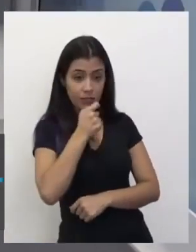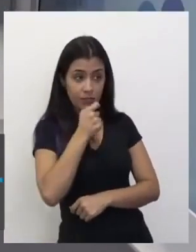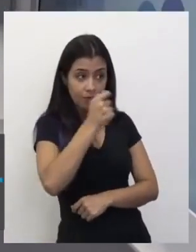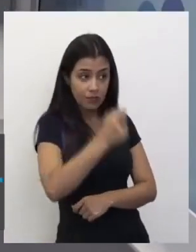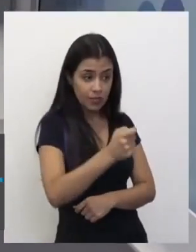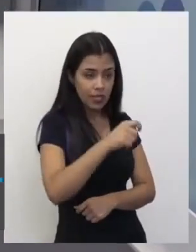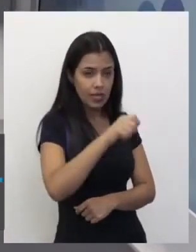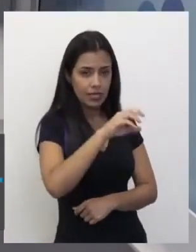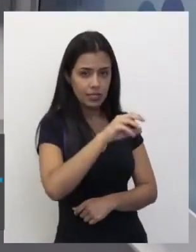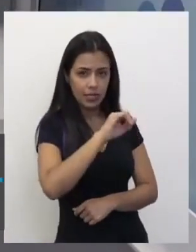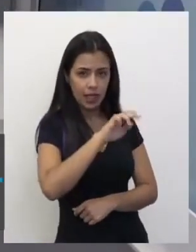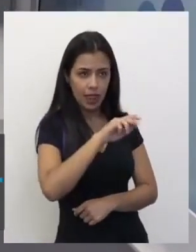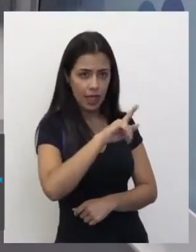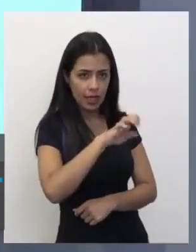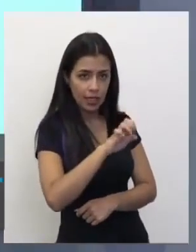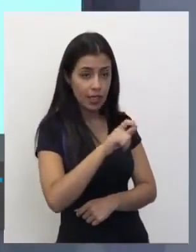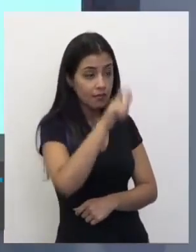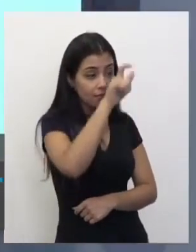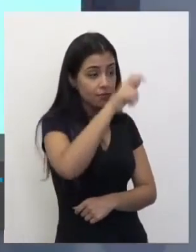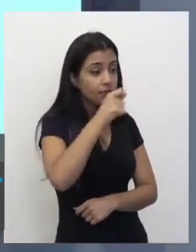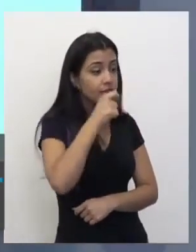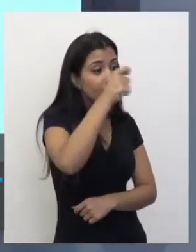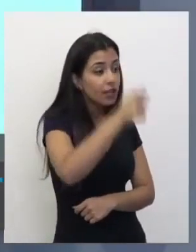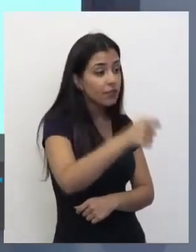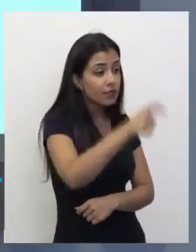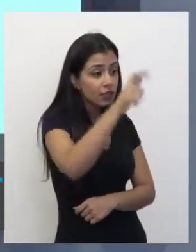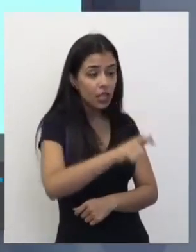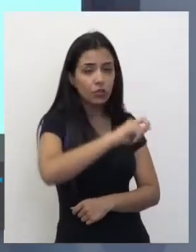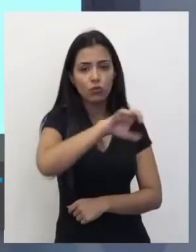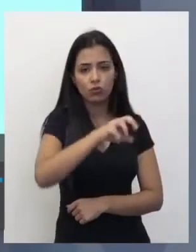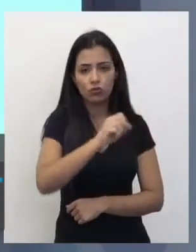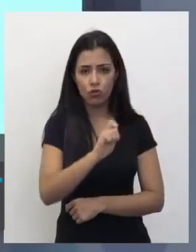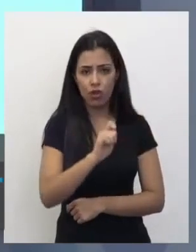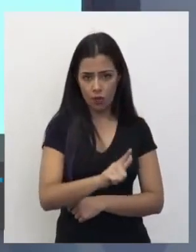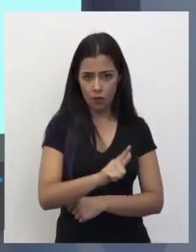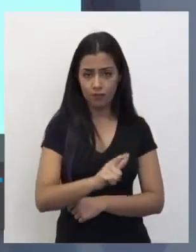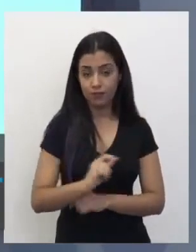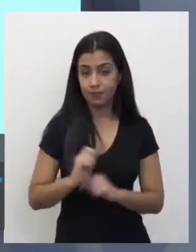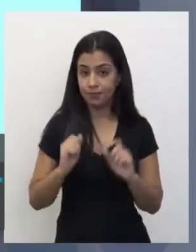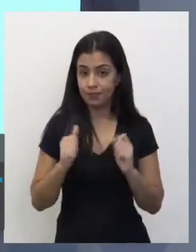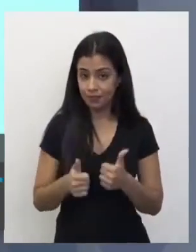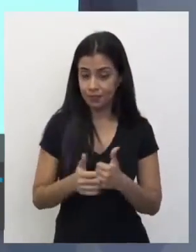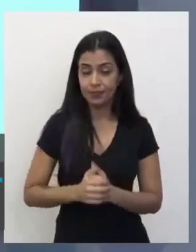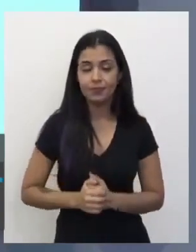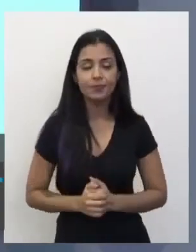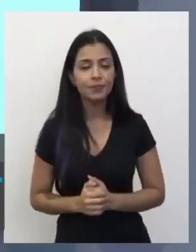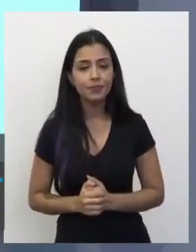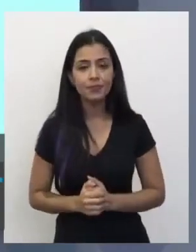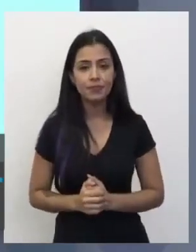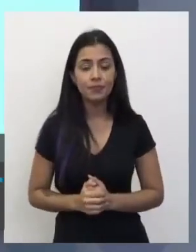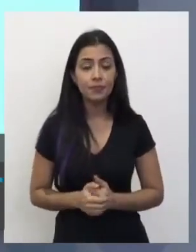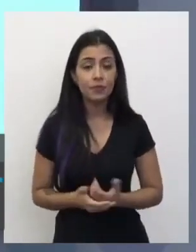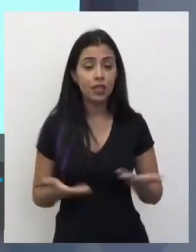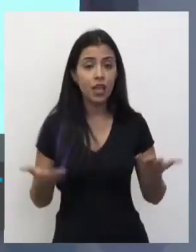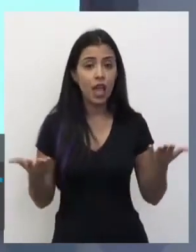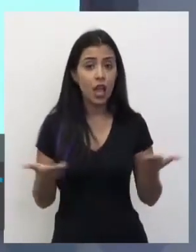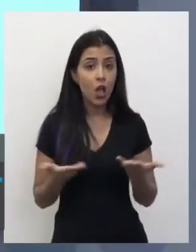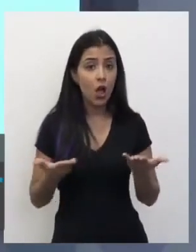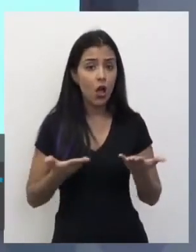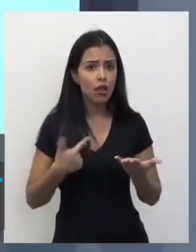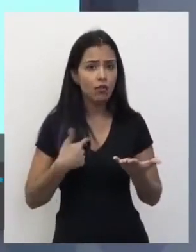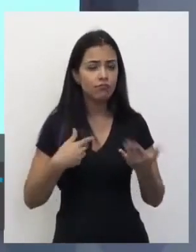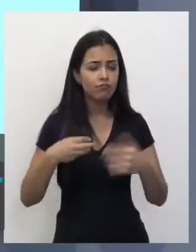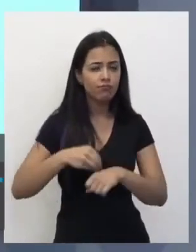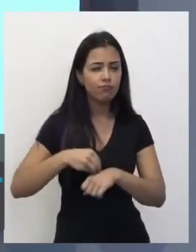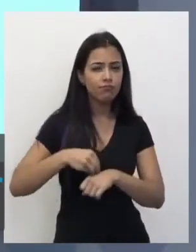entrevistado, o professor Ed Joel. Então, nós já vimos aí a estrutura e o suporte da nossa entrevista de hoje. Agora, eu tenho como sugestão,